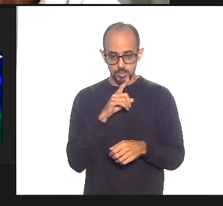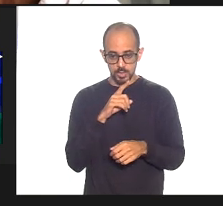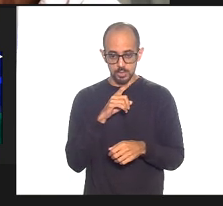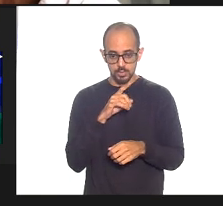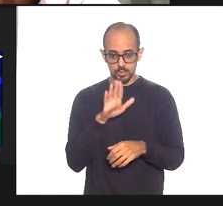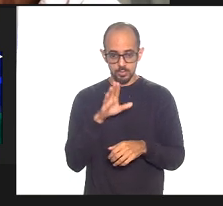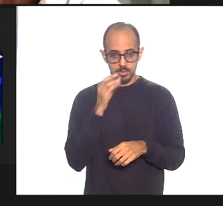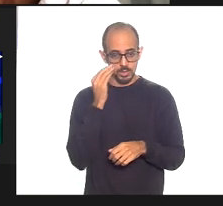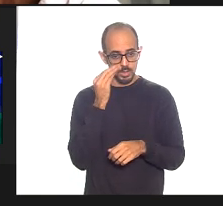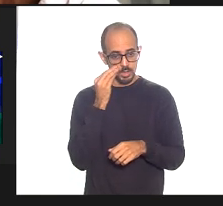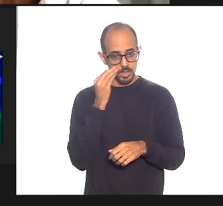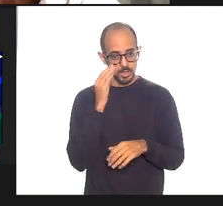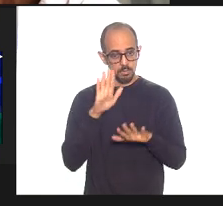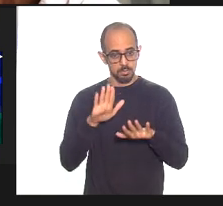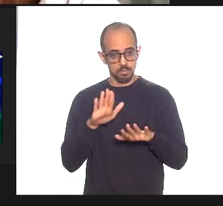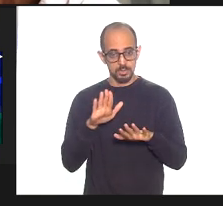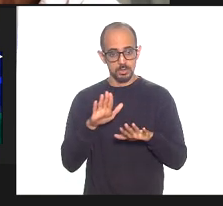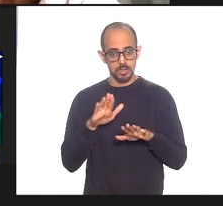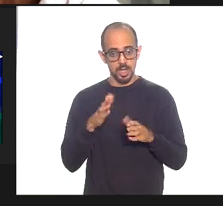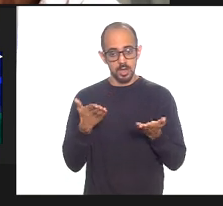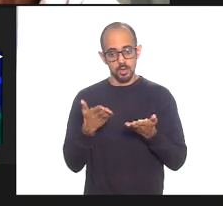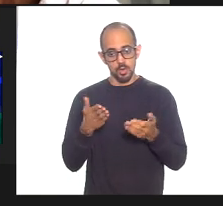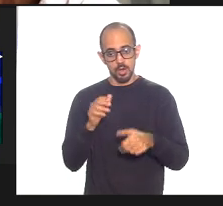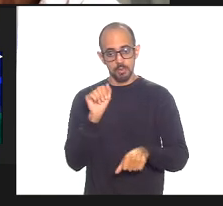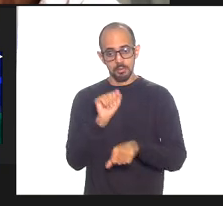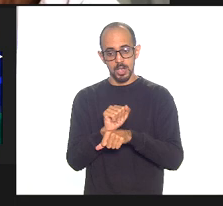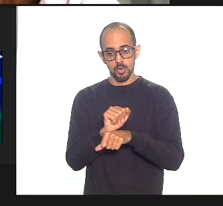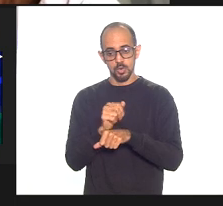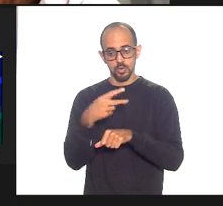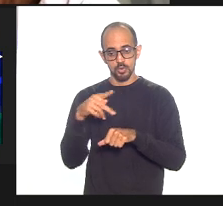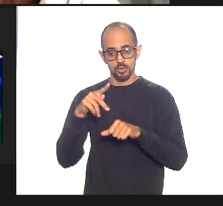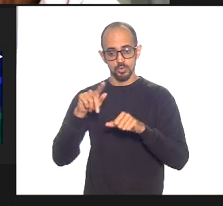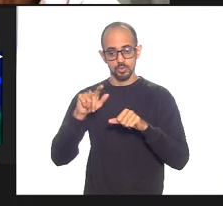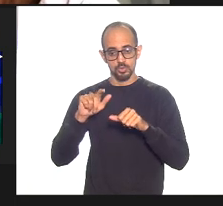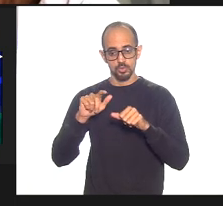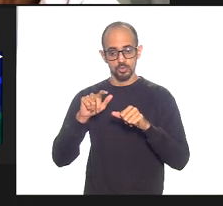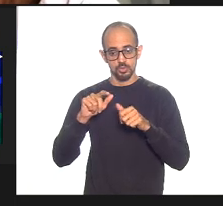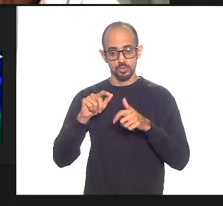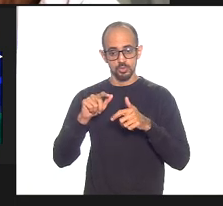e vamos tentar inclusive agora mesmo tá congelado a imagem